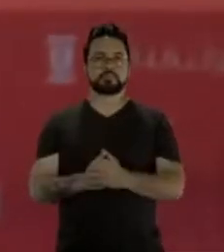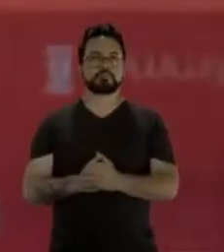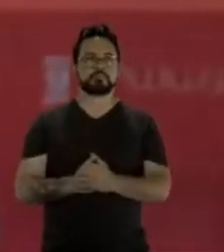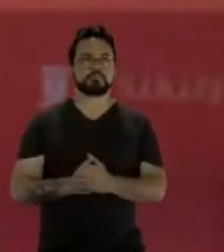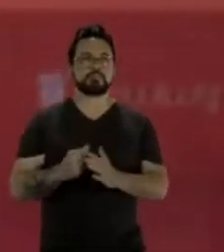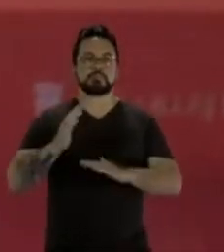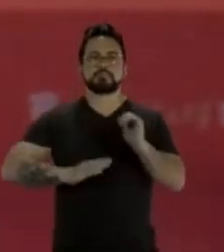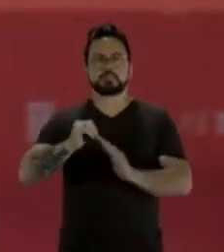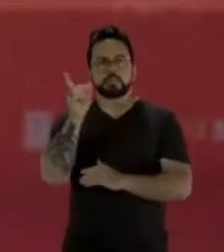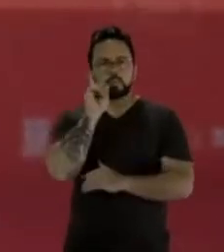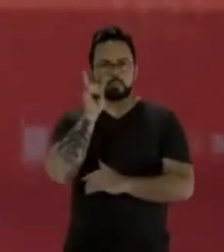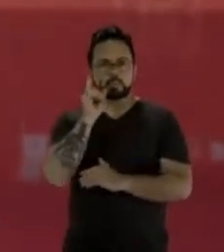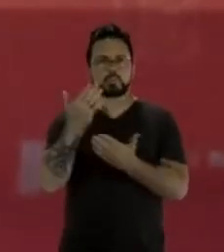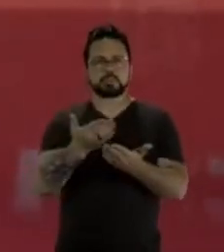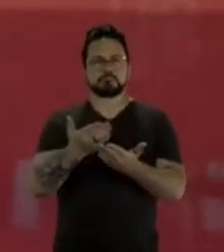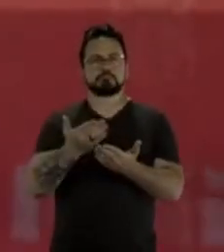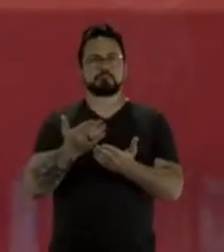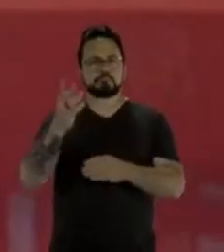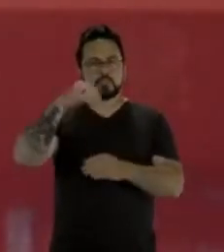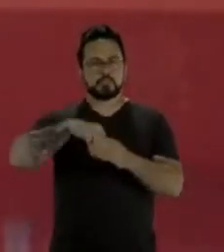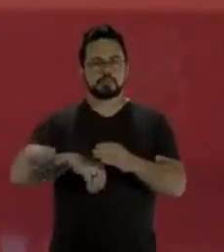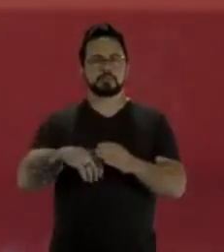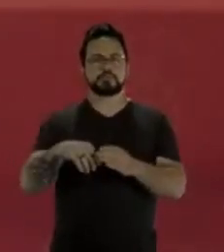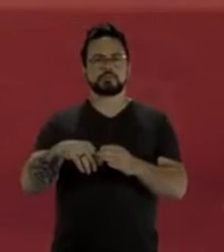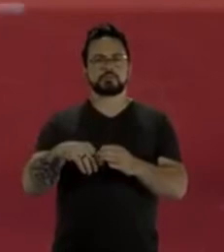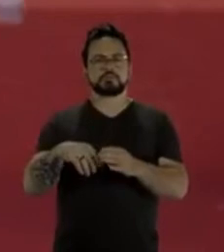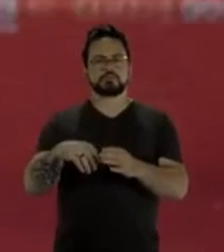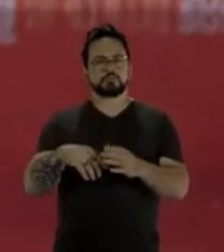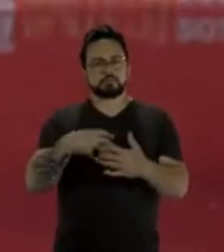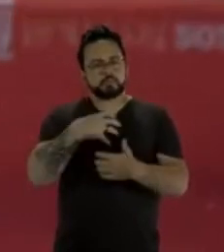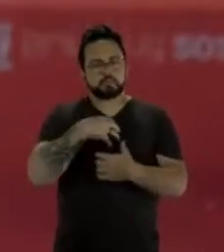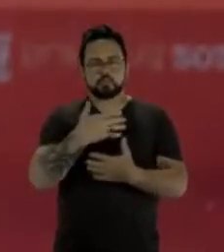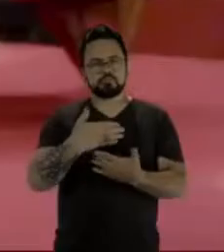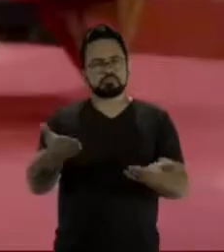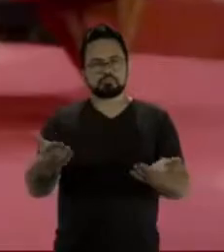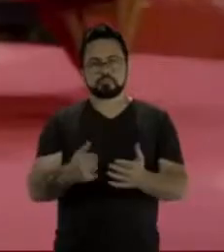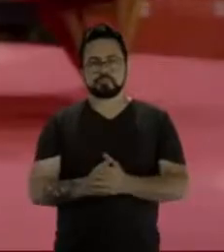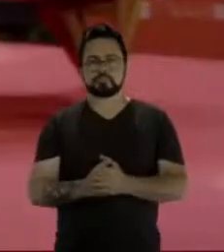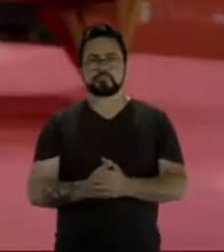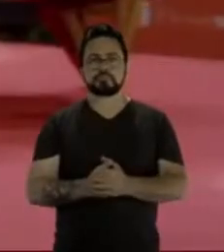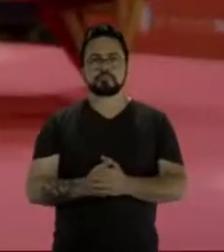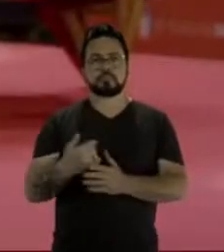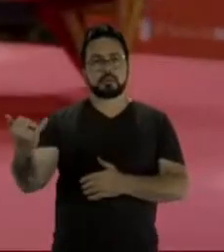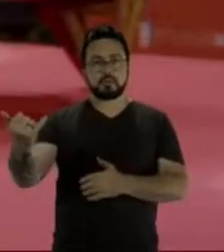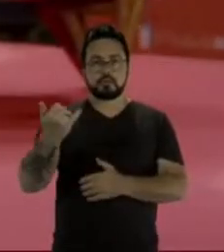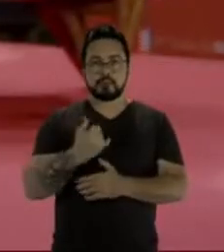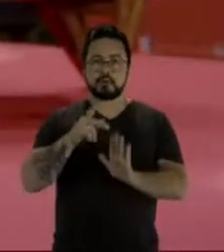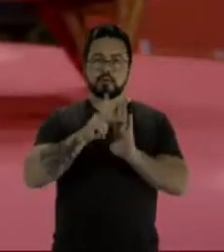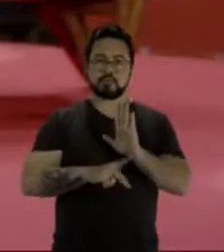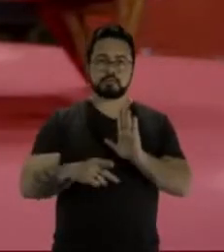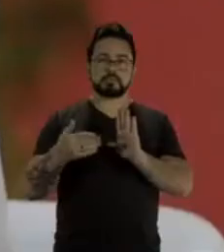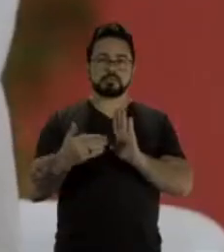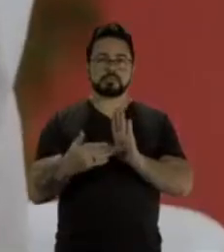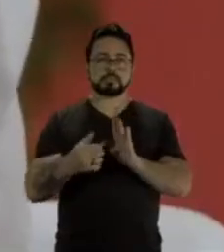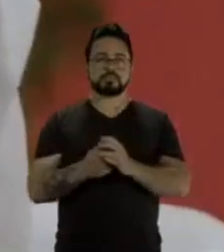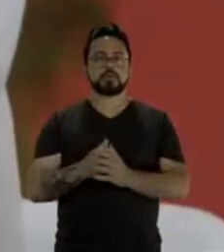A prática diária, ela cabe em todos os cotidianos, né? Eu fiquei sabendo há poucos dias de um projeto, inclusive